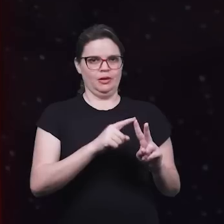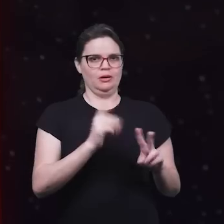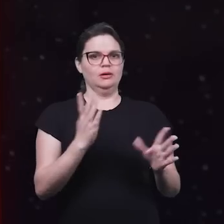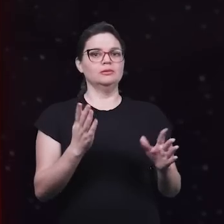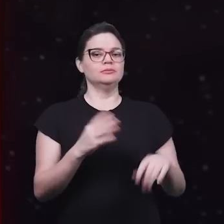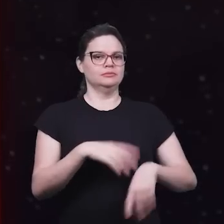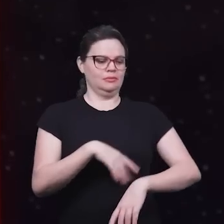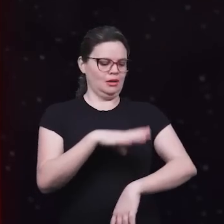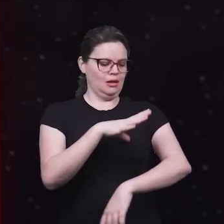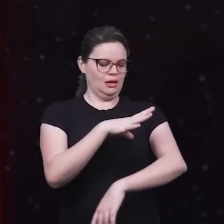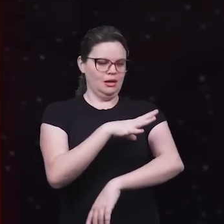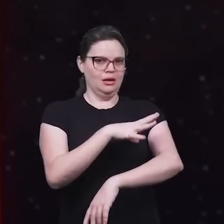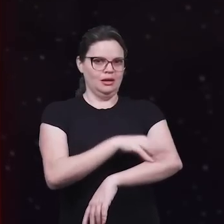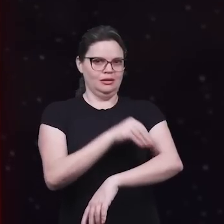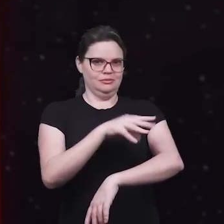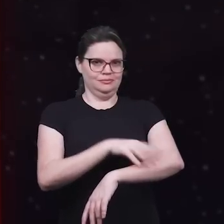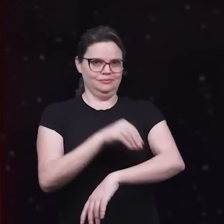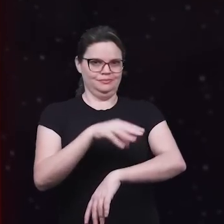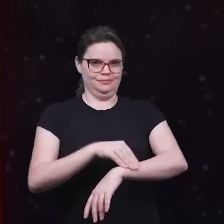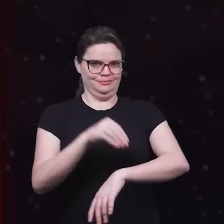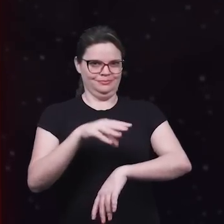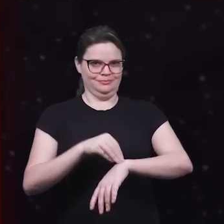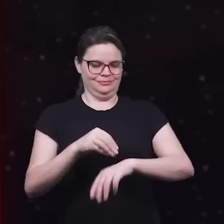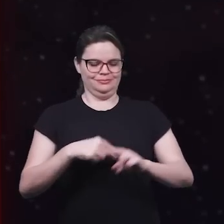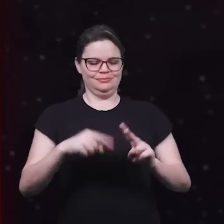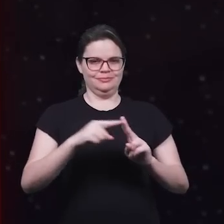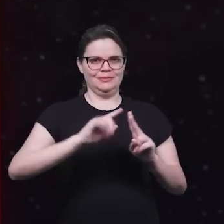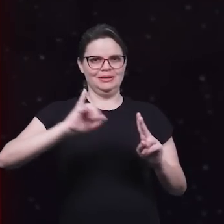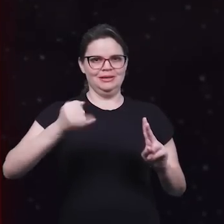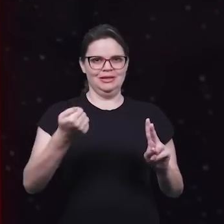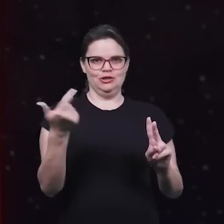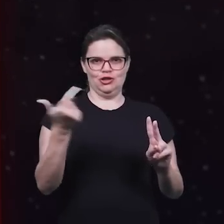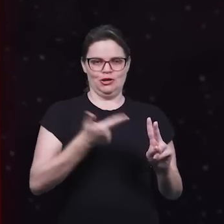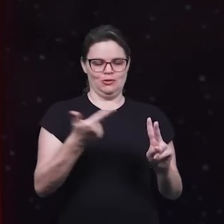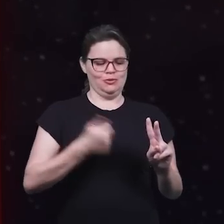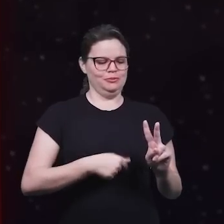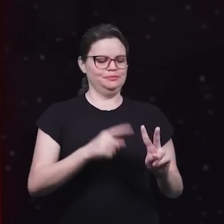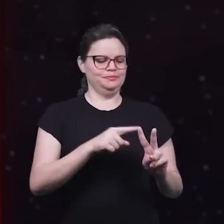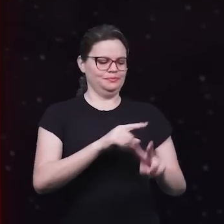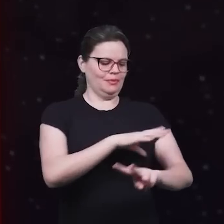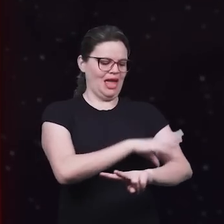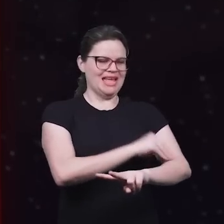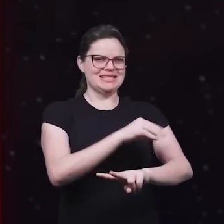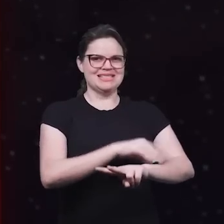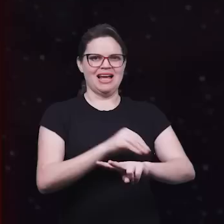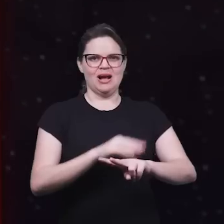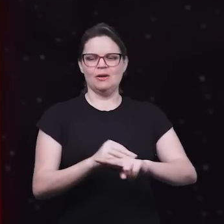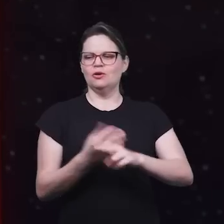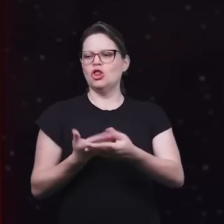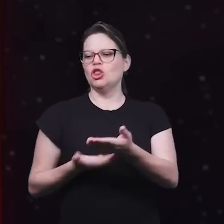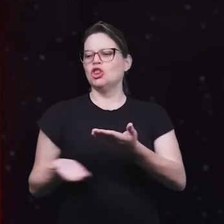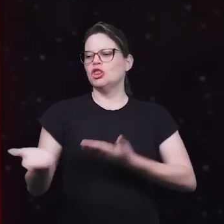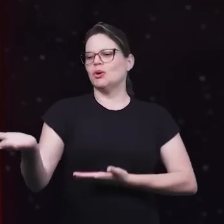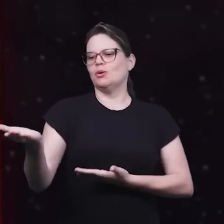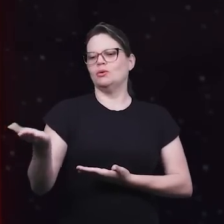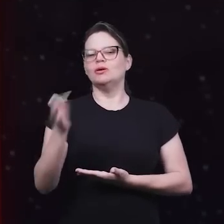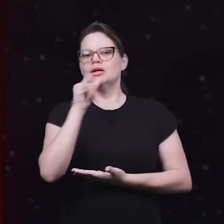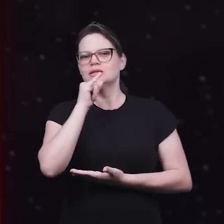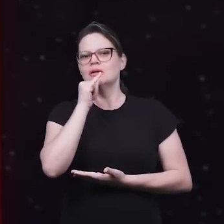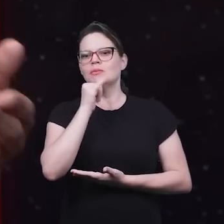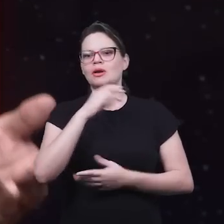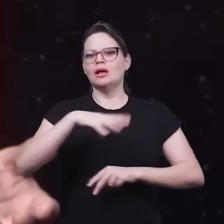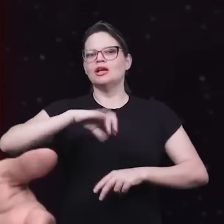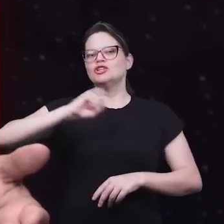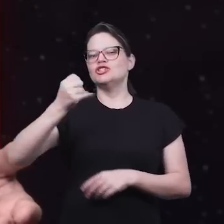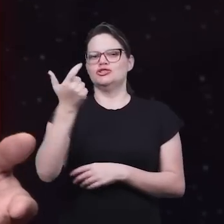Esaú e Jacó. Esaú trocou a bênção. E quando chega o dia, diz que ele se arrependeu amargamente. Por um prato de comida.